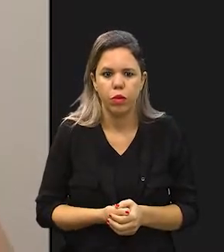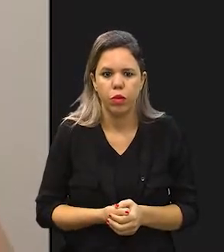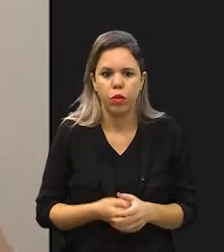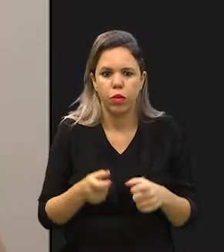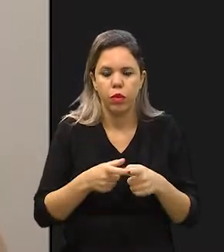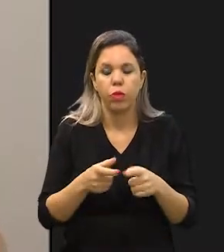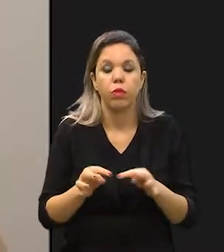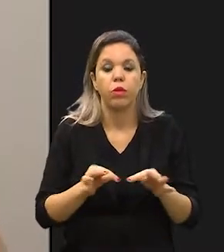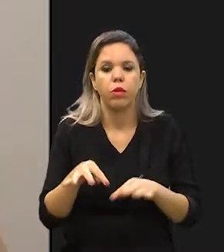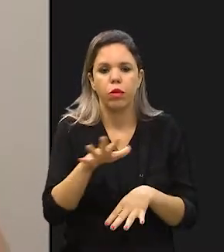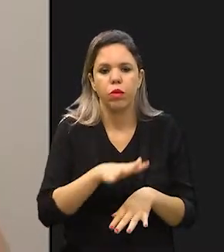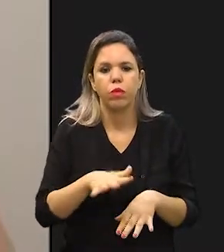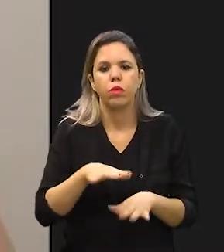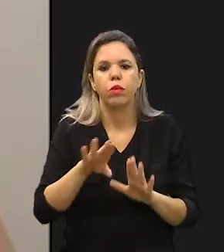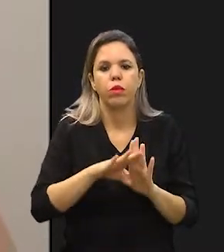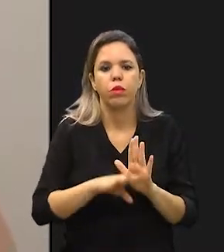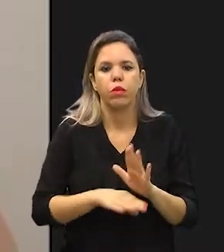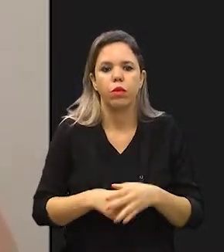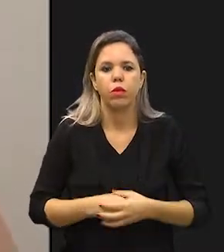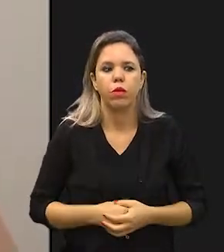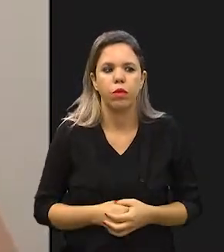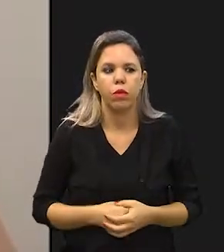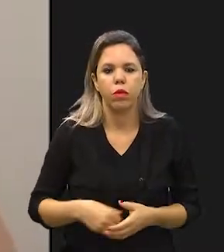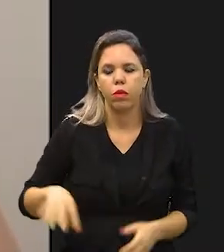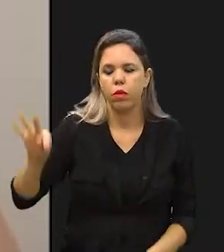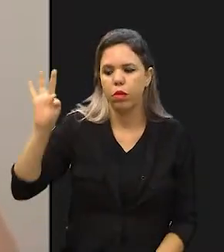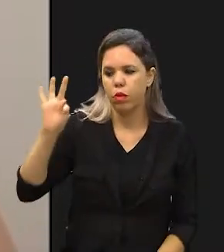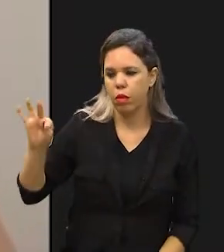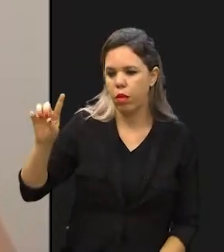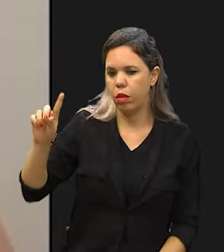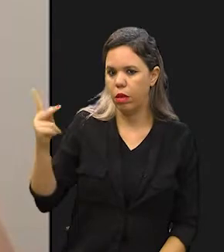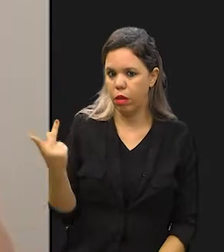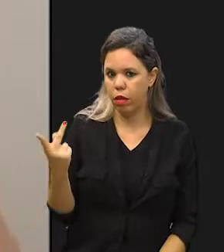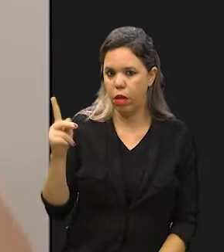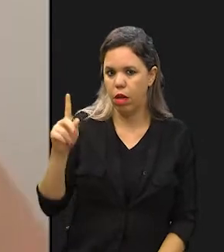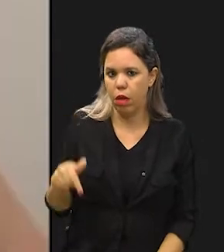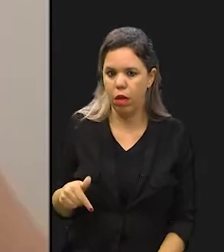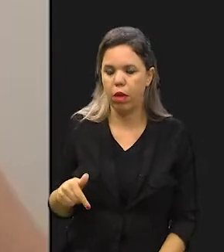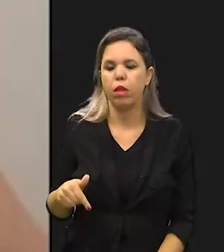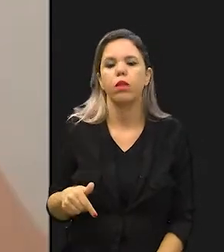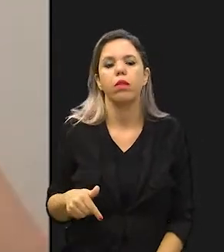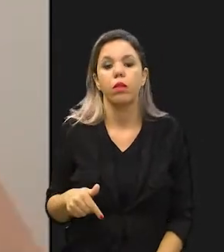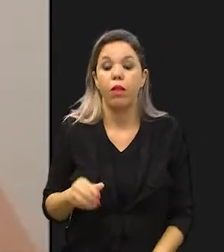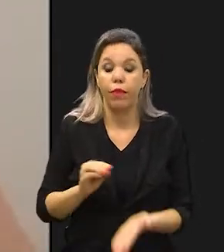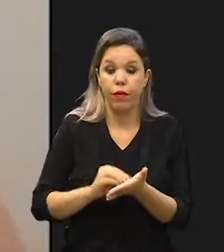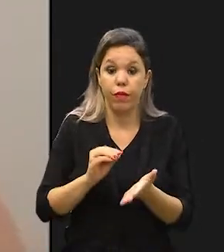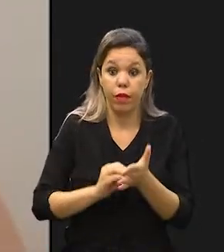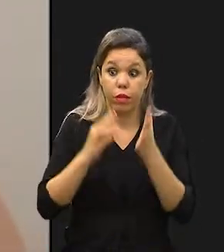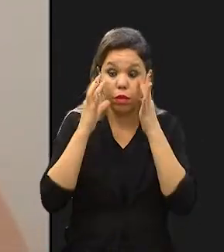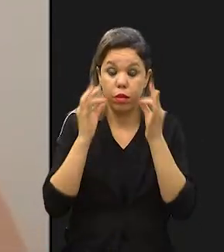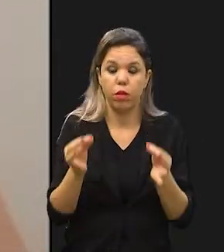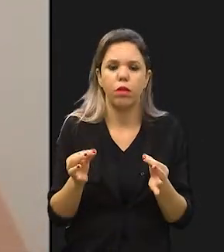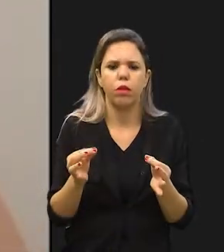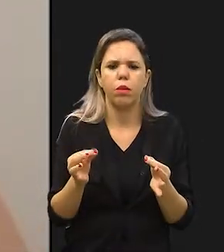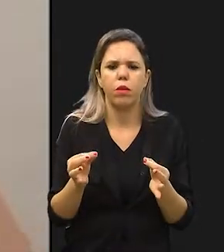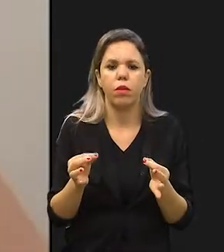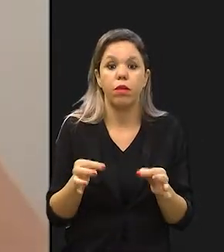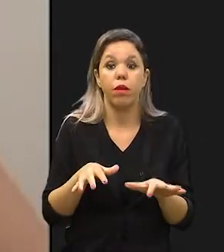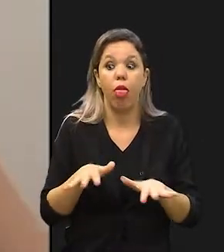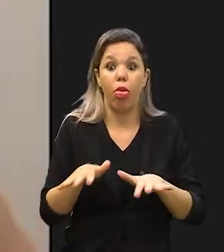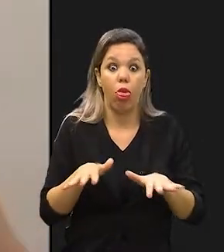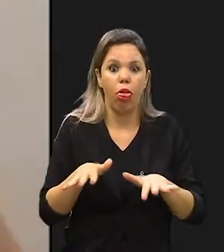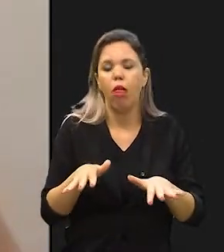classificações da medicina, né? Então, o TDAH, ele é o transtorno de déficit de atenção e hiperatividade. A